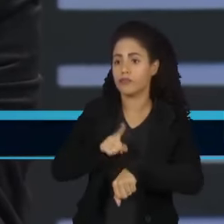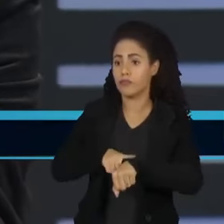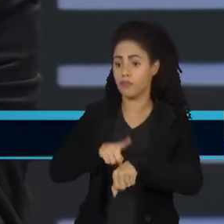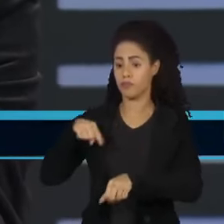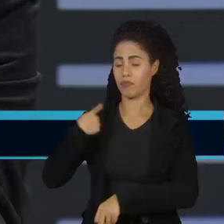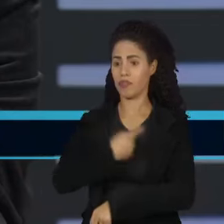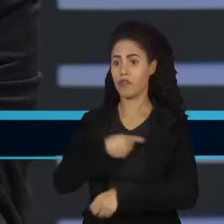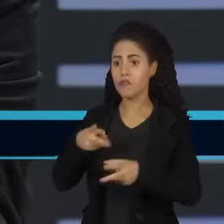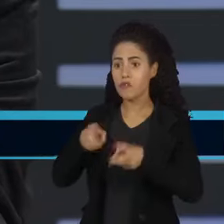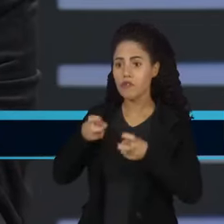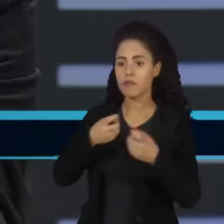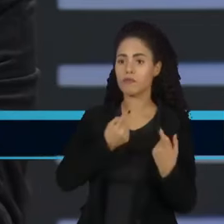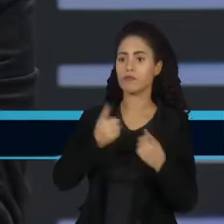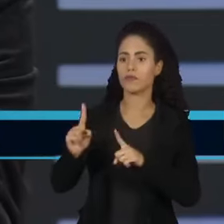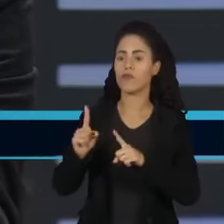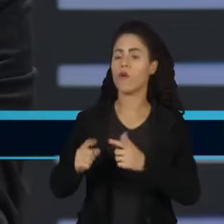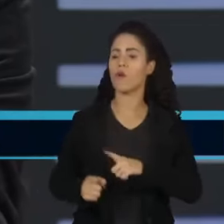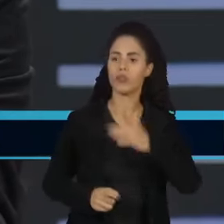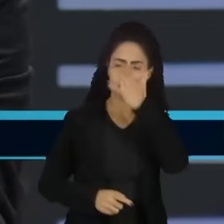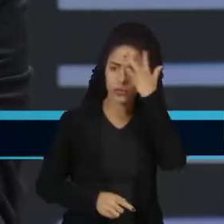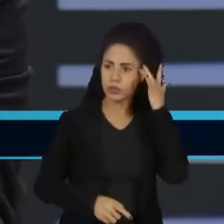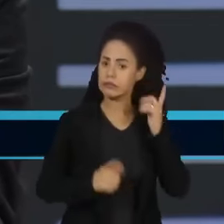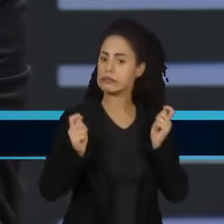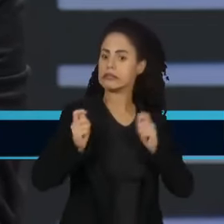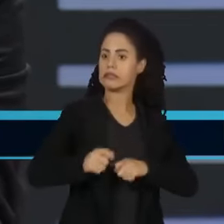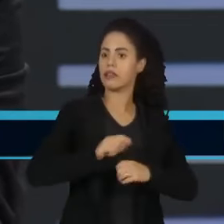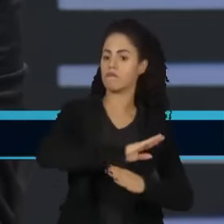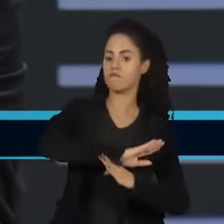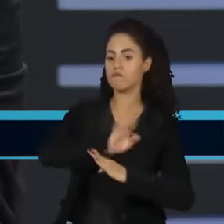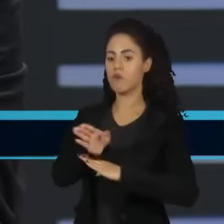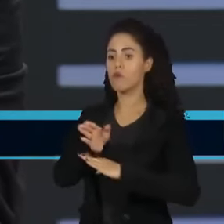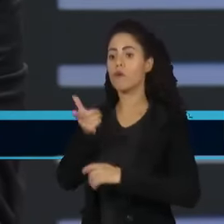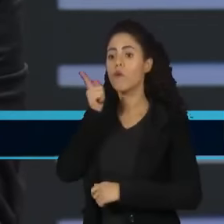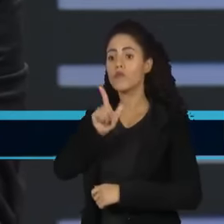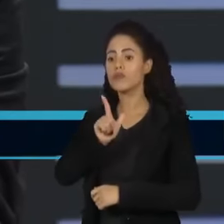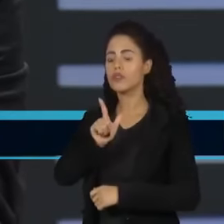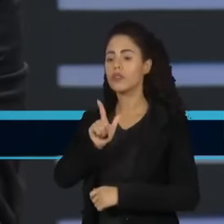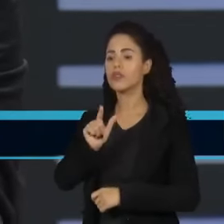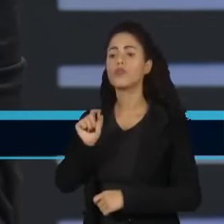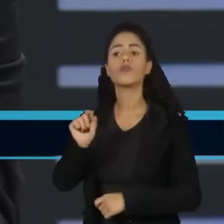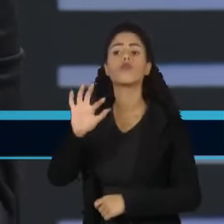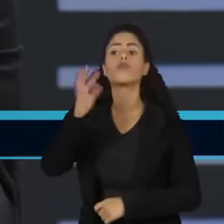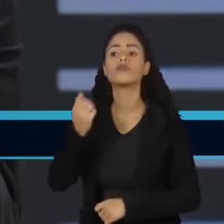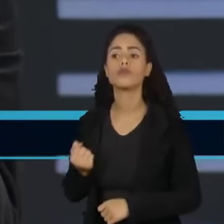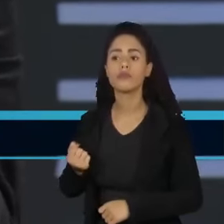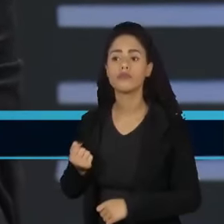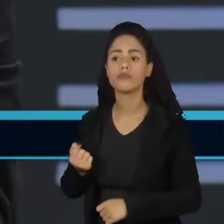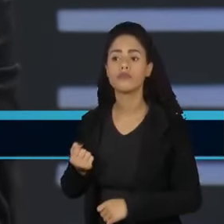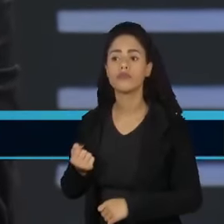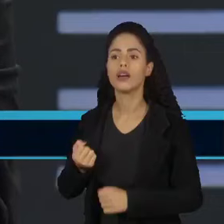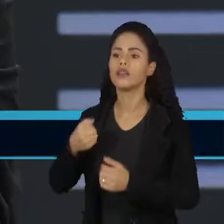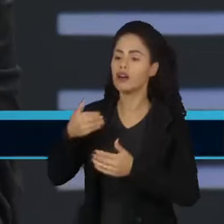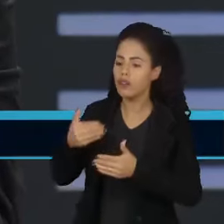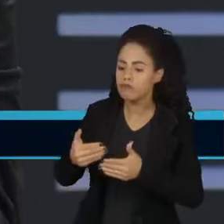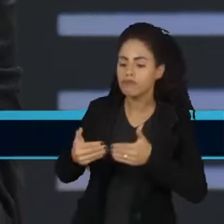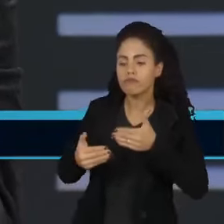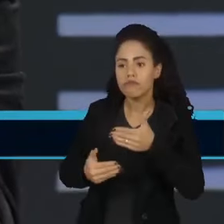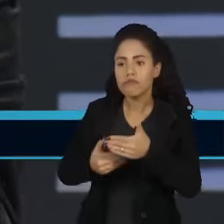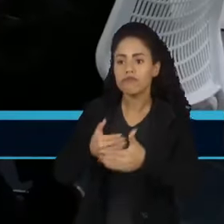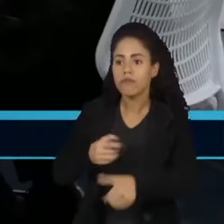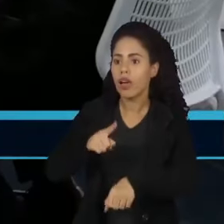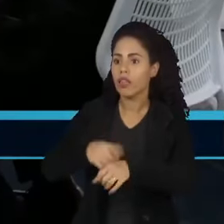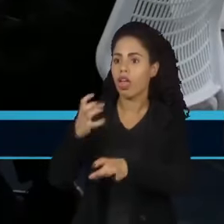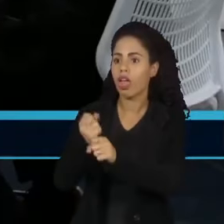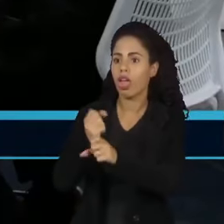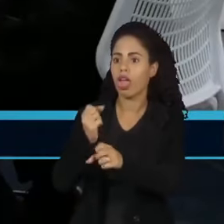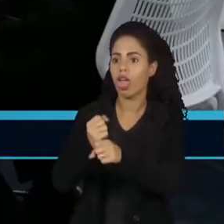que a oposição lançou um candidato que tinha algumas condições de chegar à vitória, e foi assim, começou a apuração, teve uma